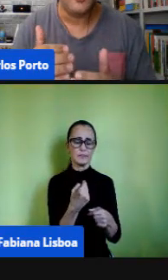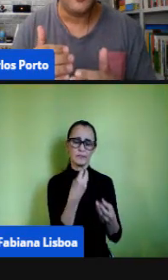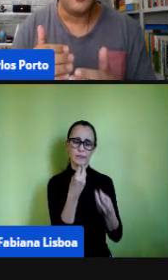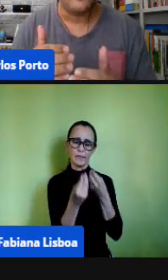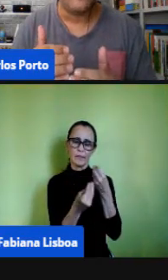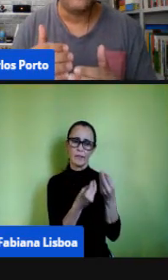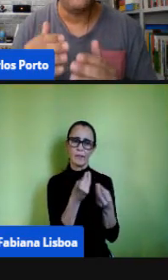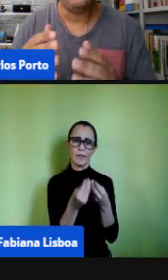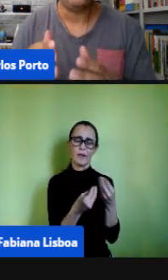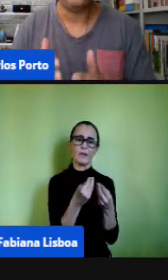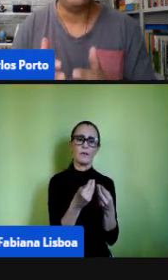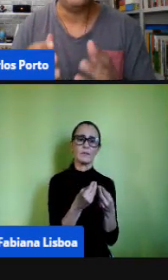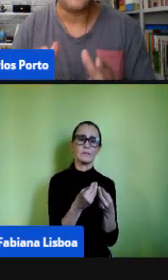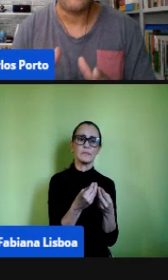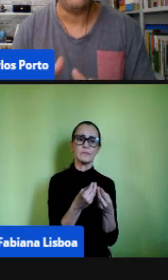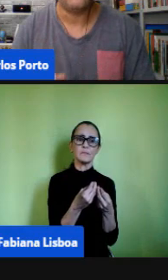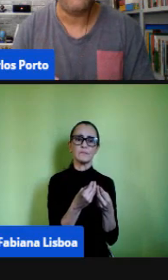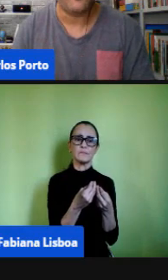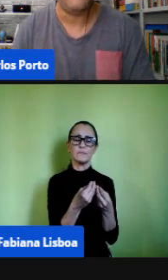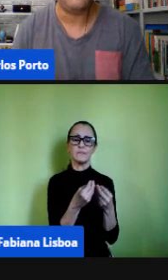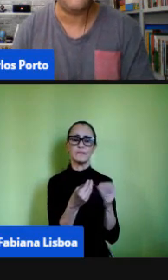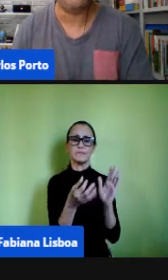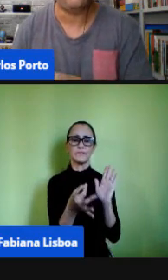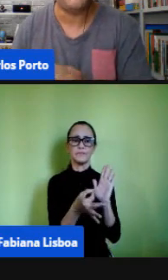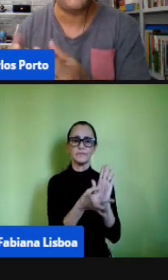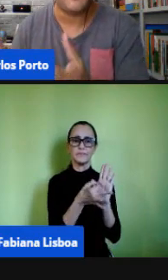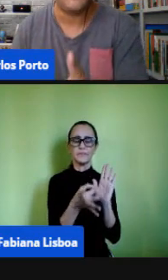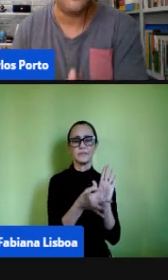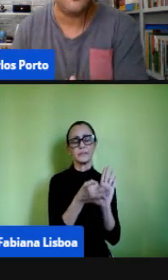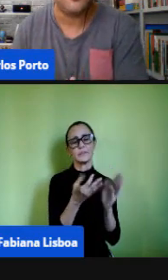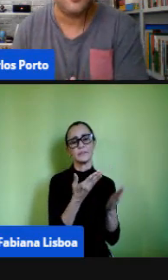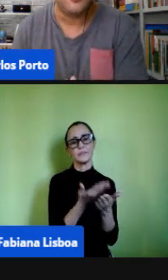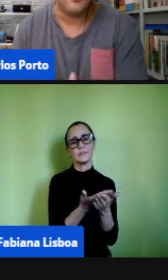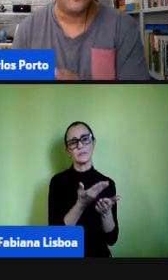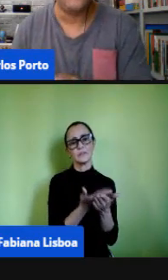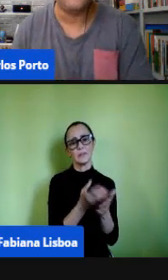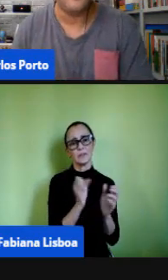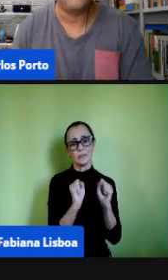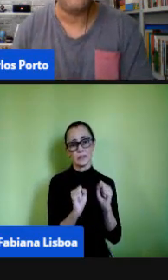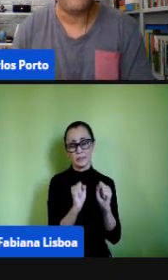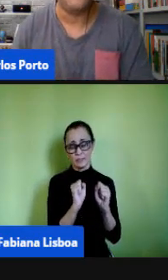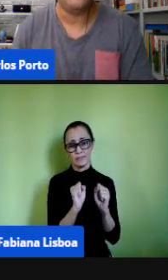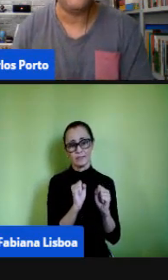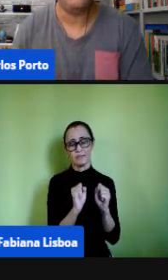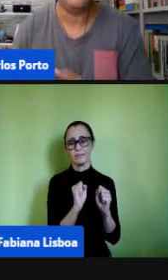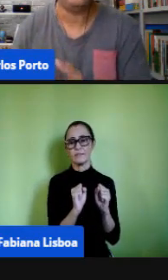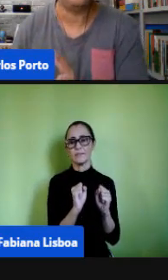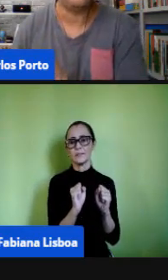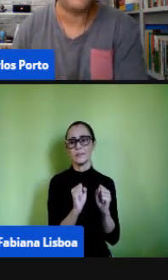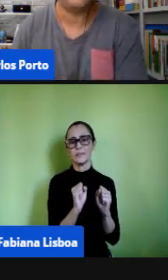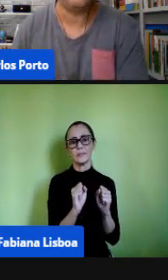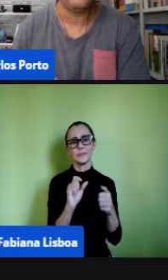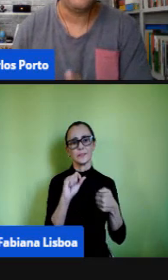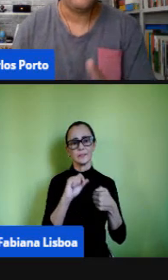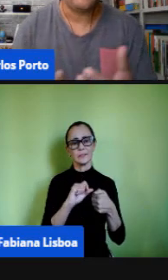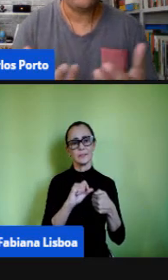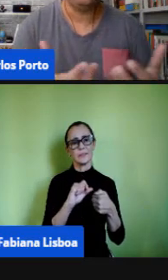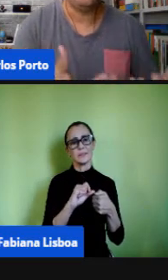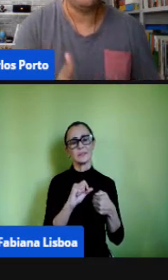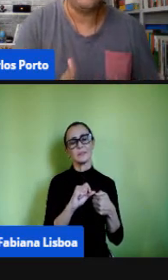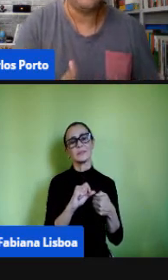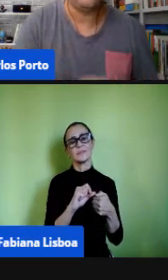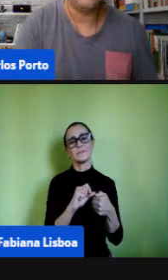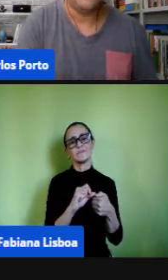desenvolveram sugestões de aulas que podem ser aplicadas, ou seja, podem ser direcionadas